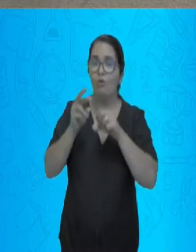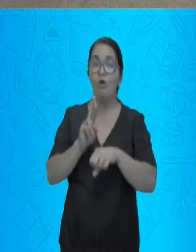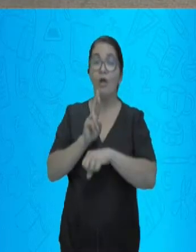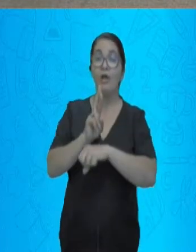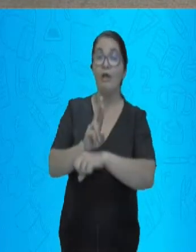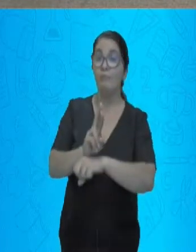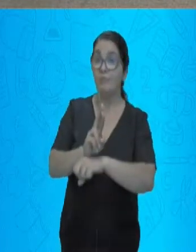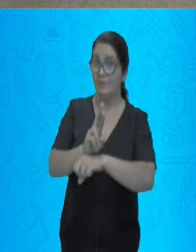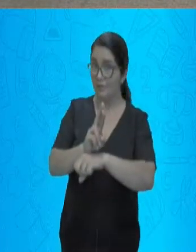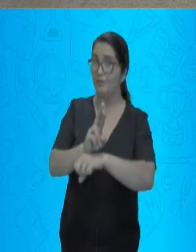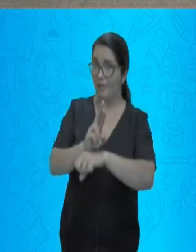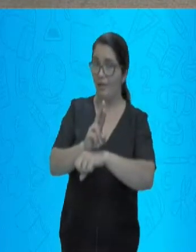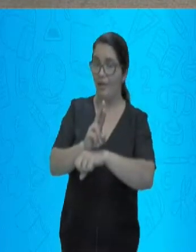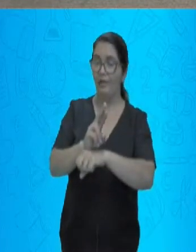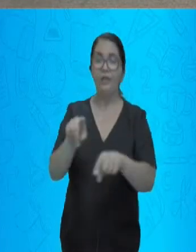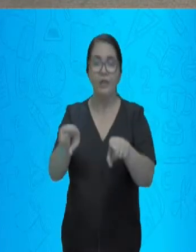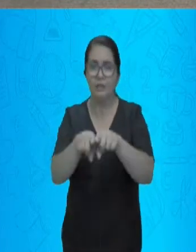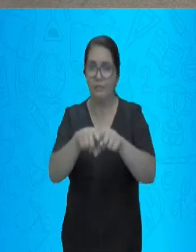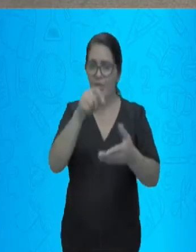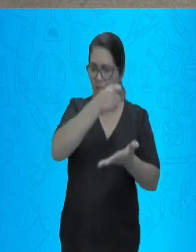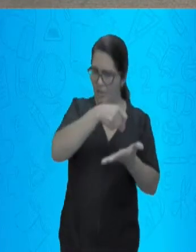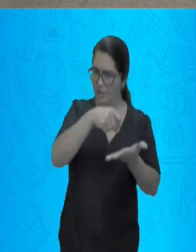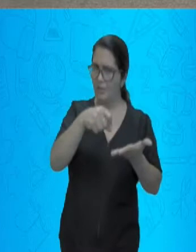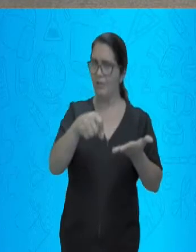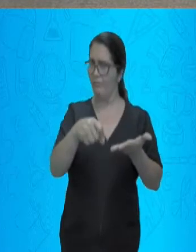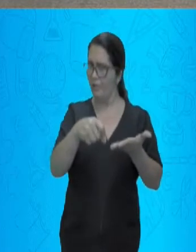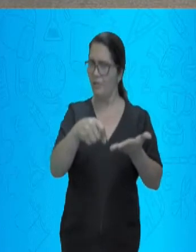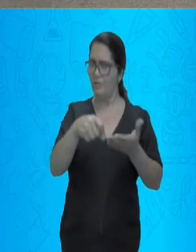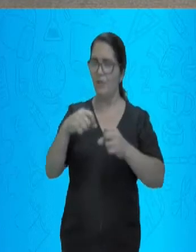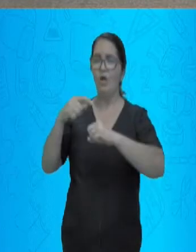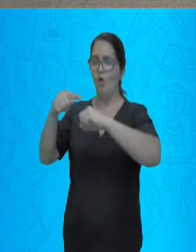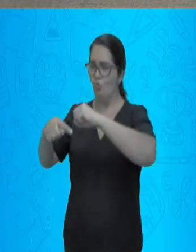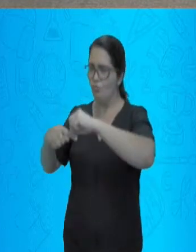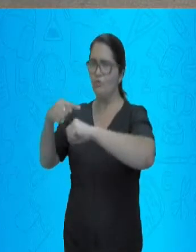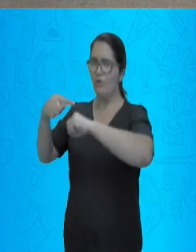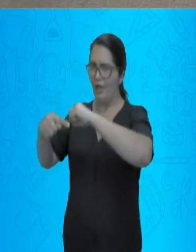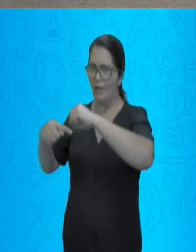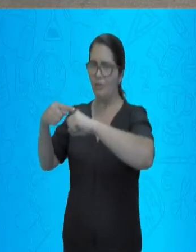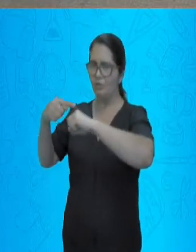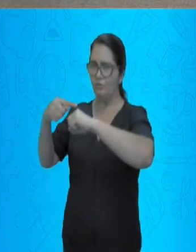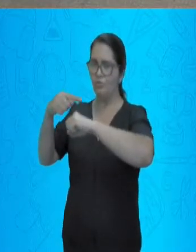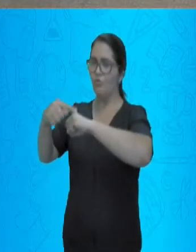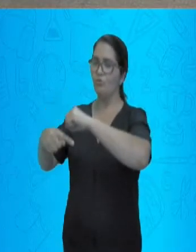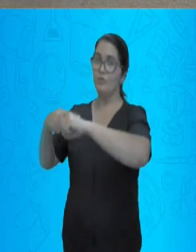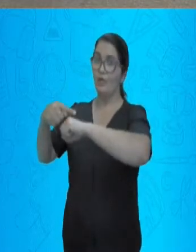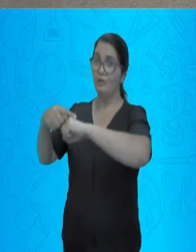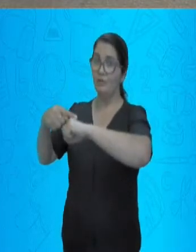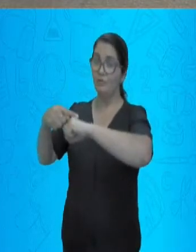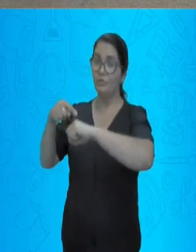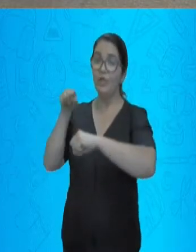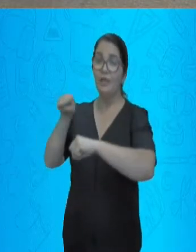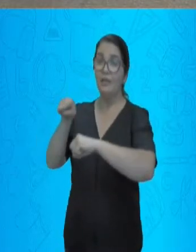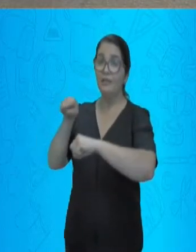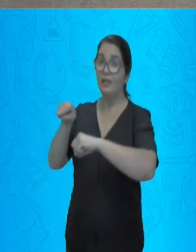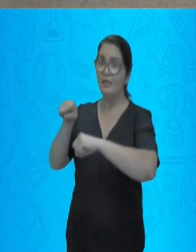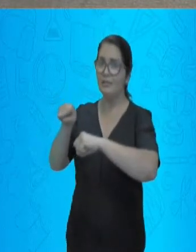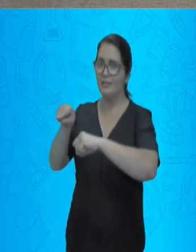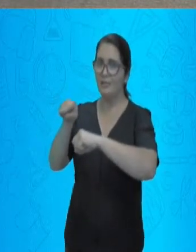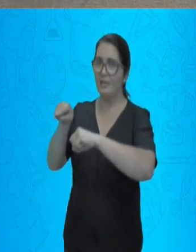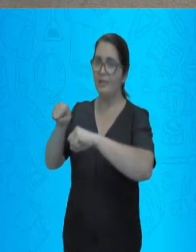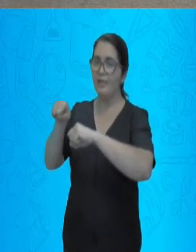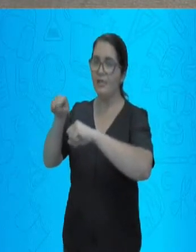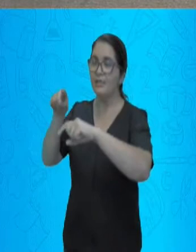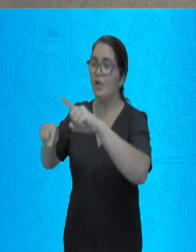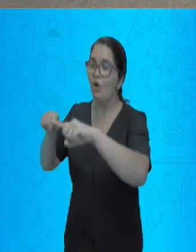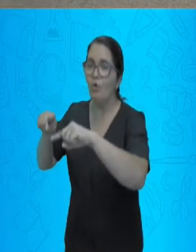representá-las escrevendo os átomos dos elementos químicos e a